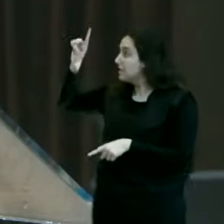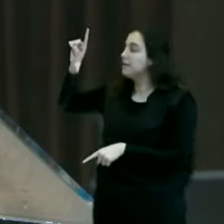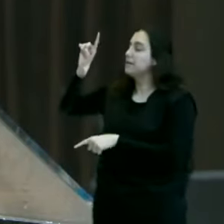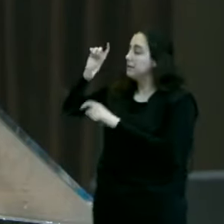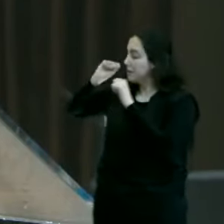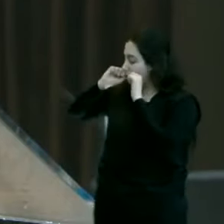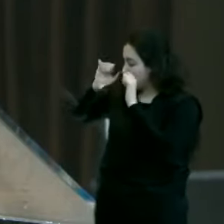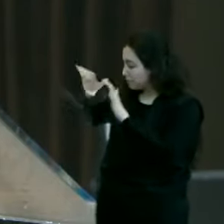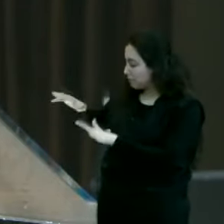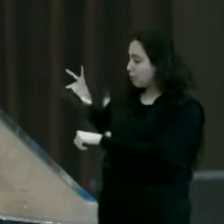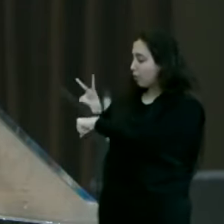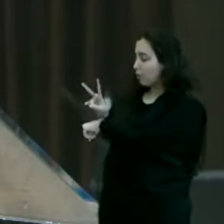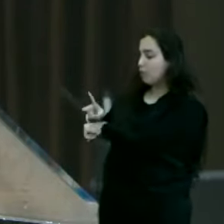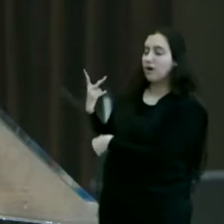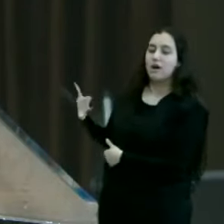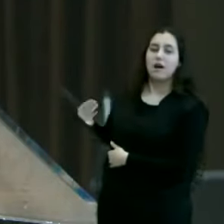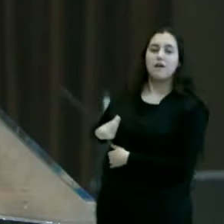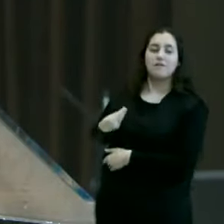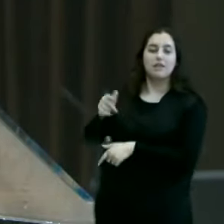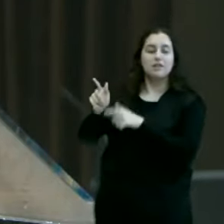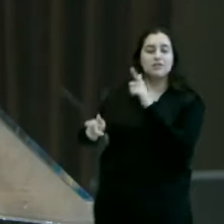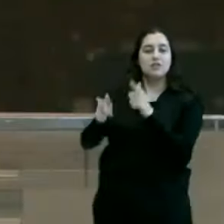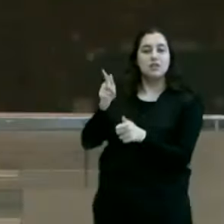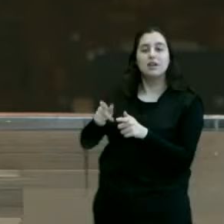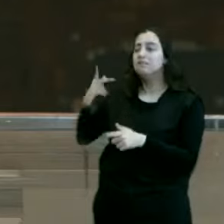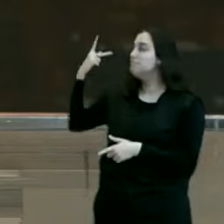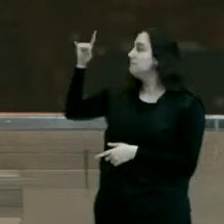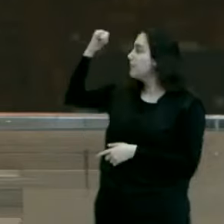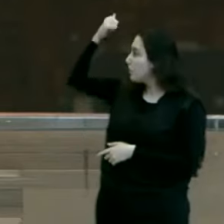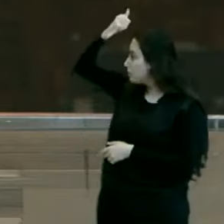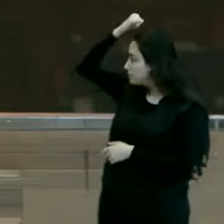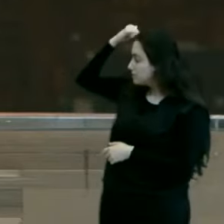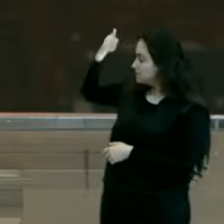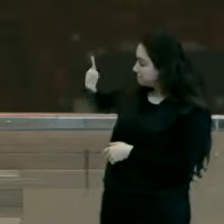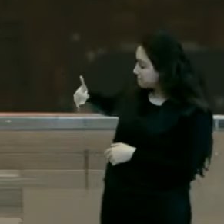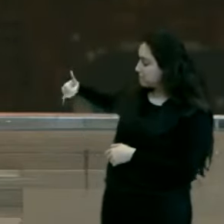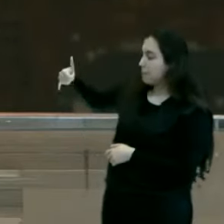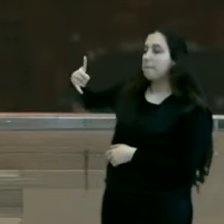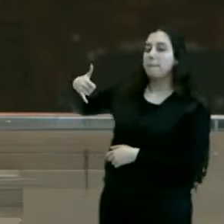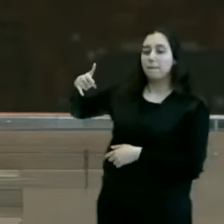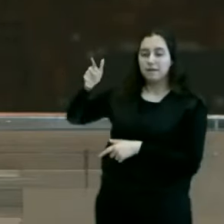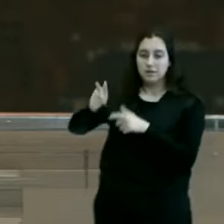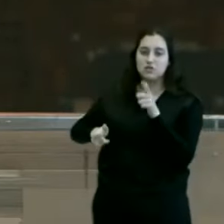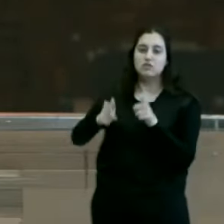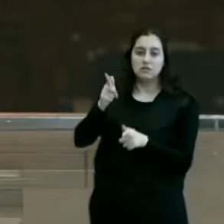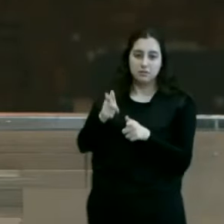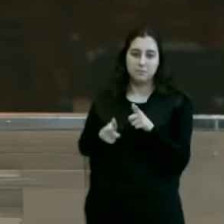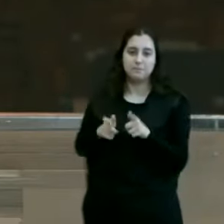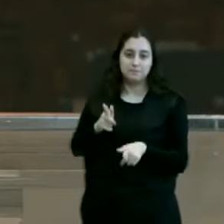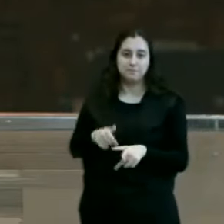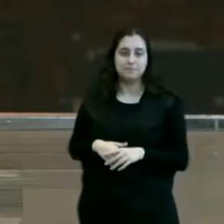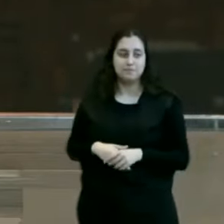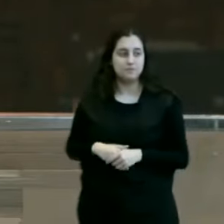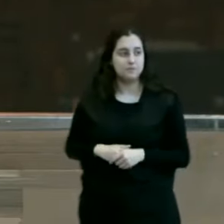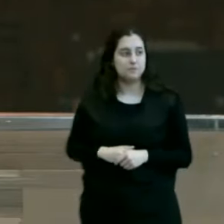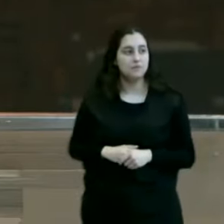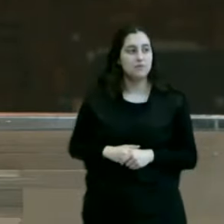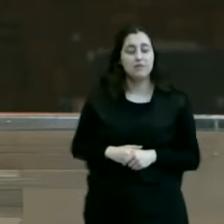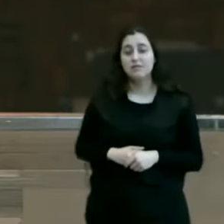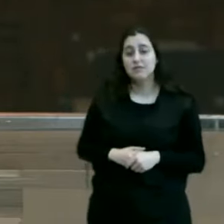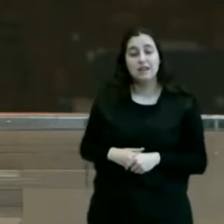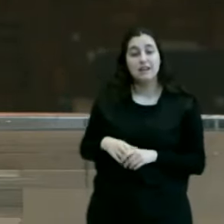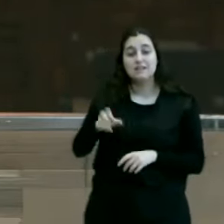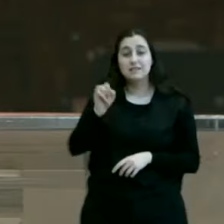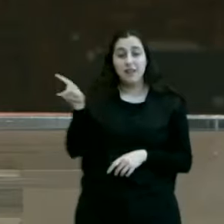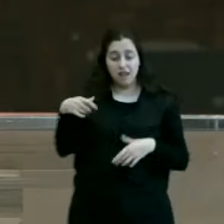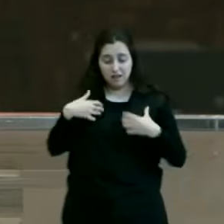tinha vindo sobre ele, e a unção de Deus estava sobre Gideão. Por mais frustrado que